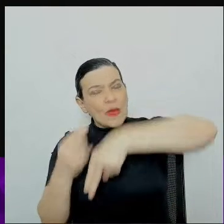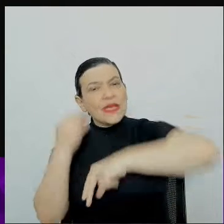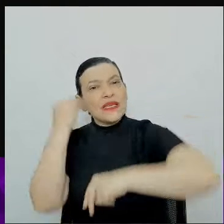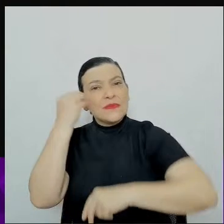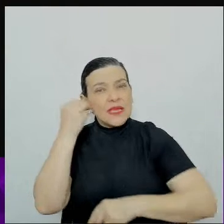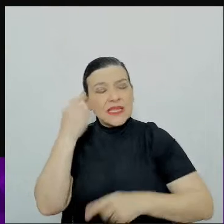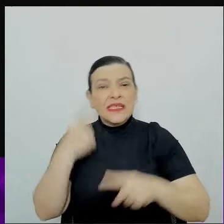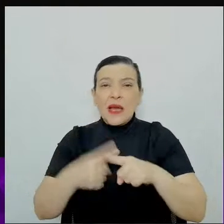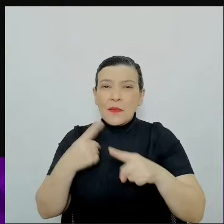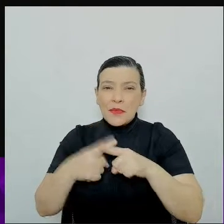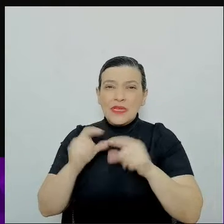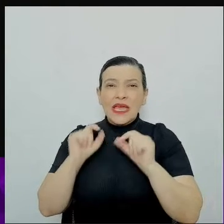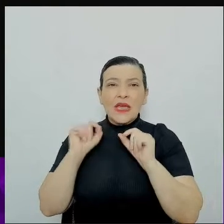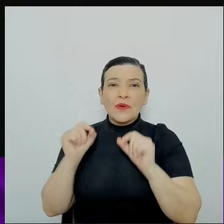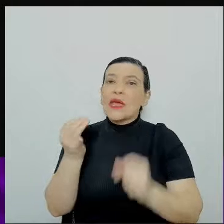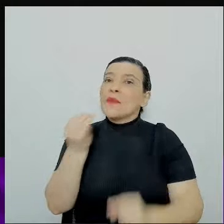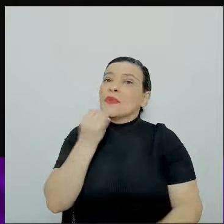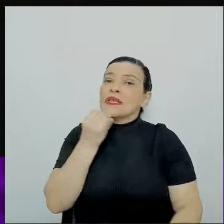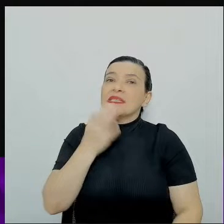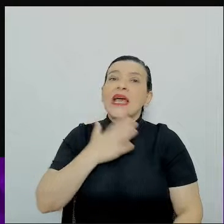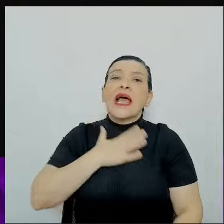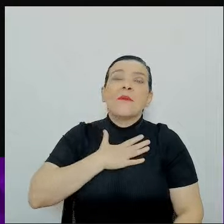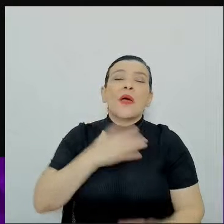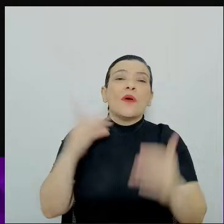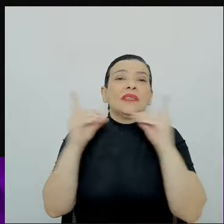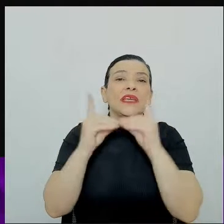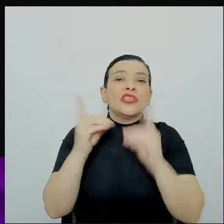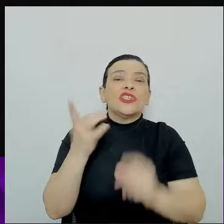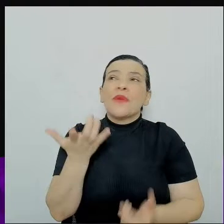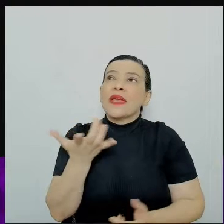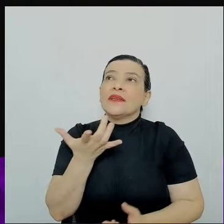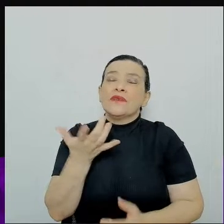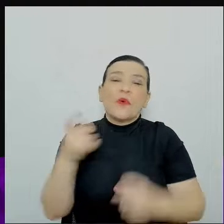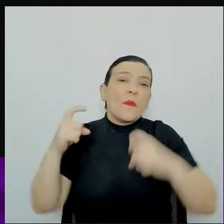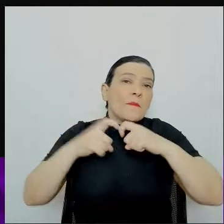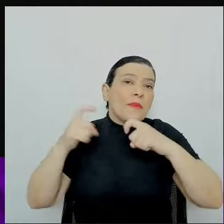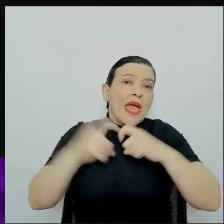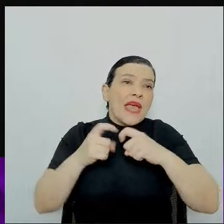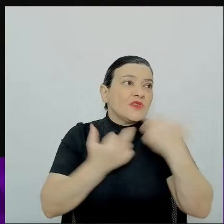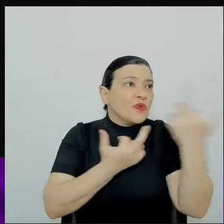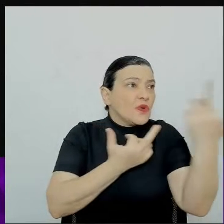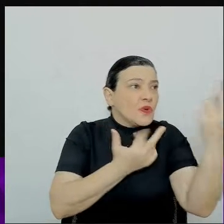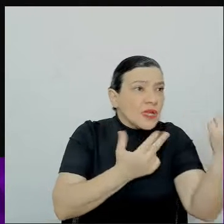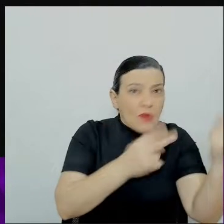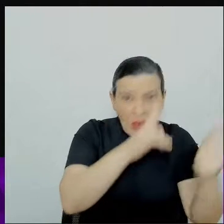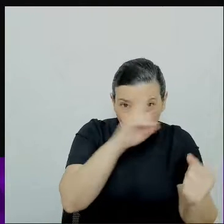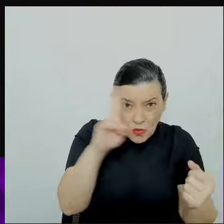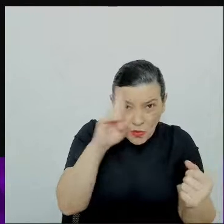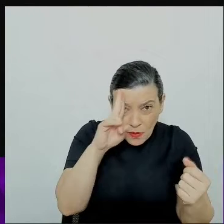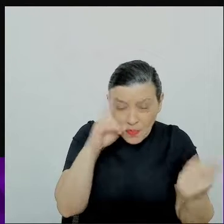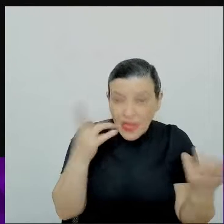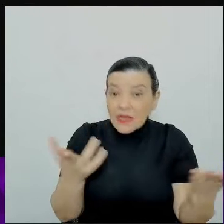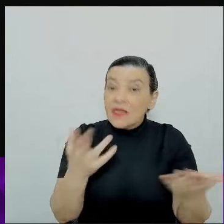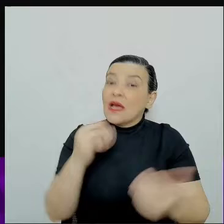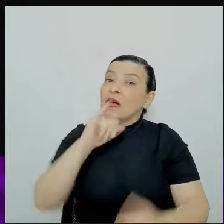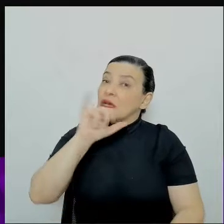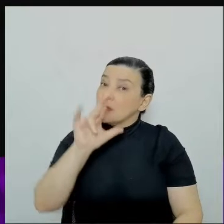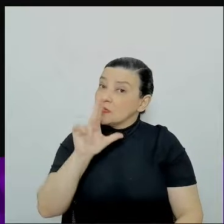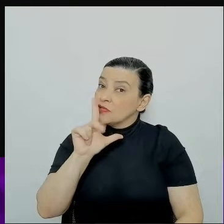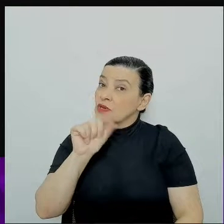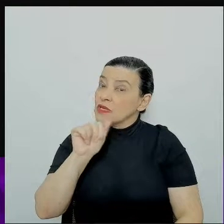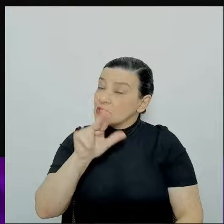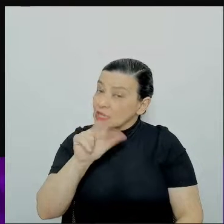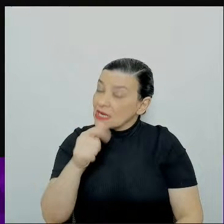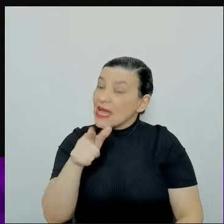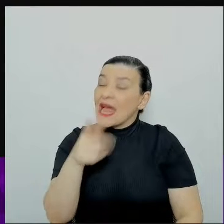serviços médicos não pode ter a mesma experiência de serviço sobre demanda que o Uber. Então, a Juliana, ela quer